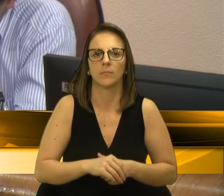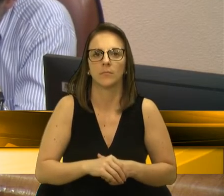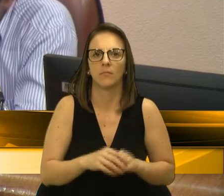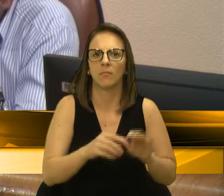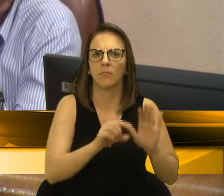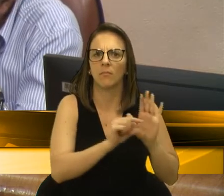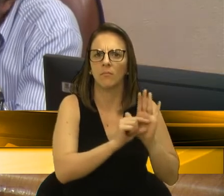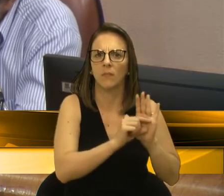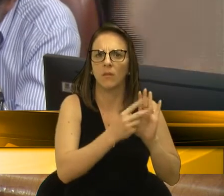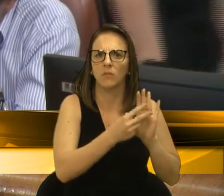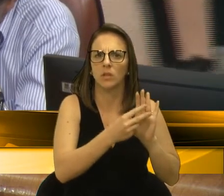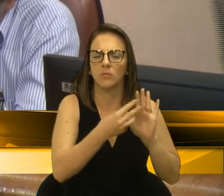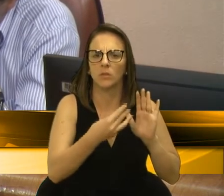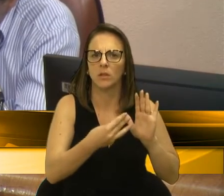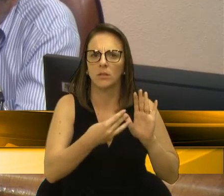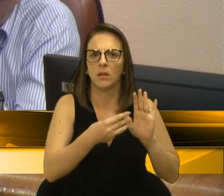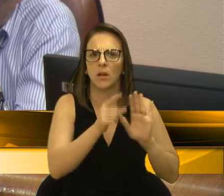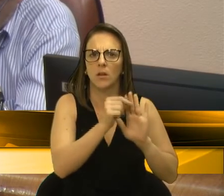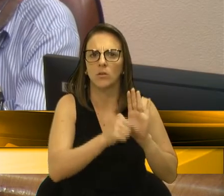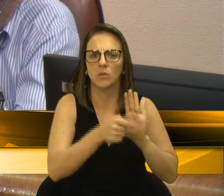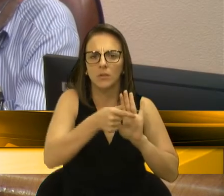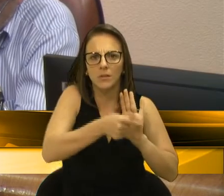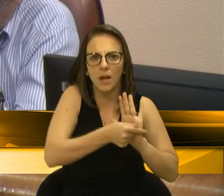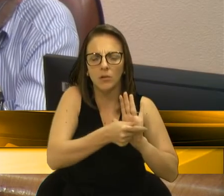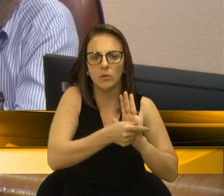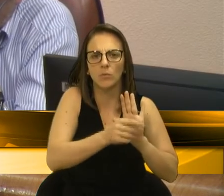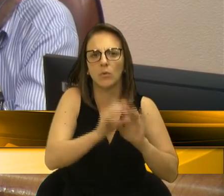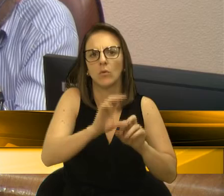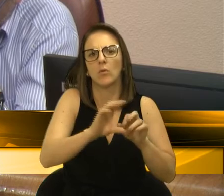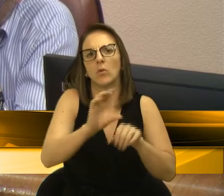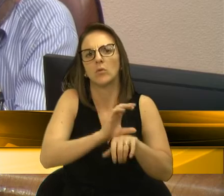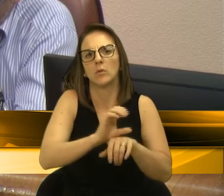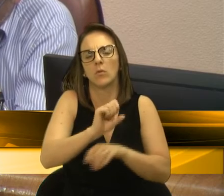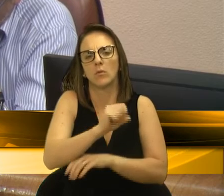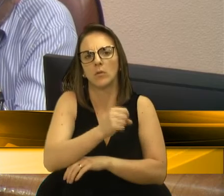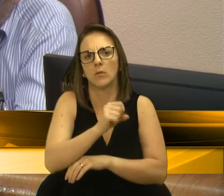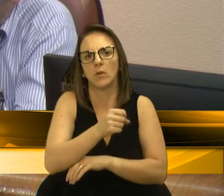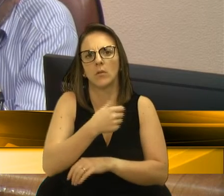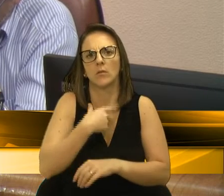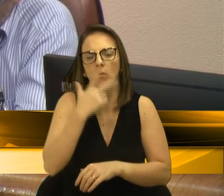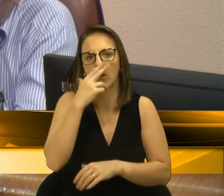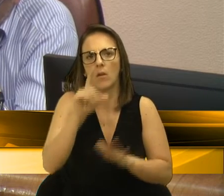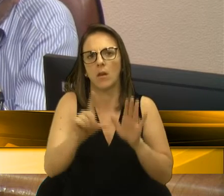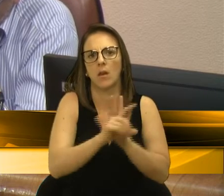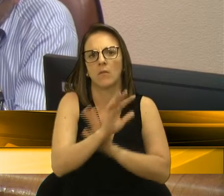da Constituição Federal, conforme exigências previstas na Lei Federal